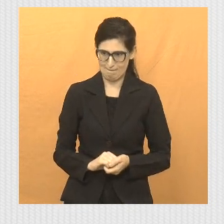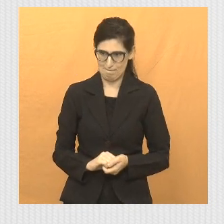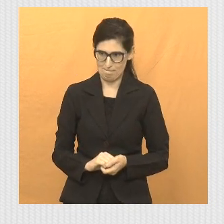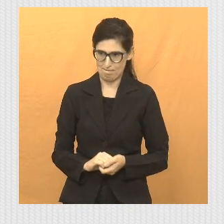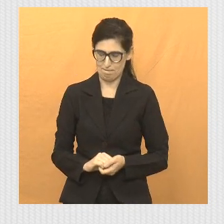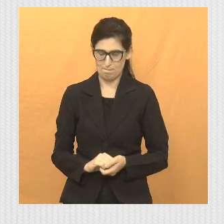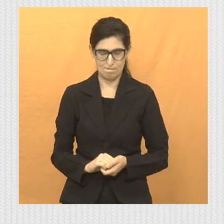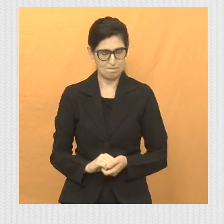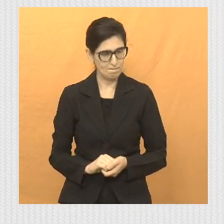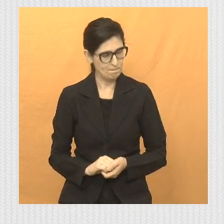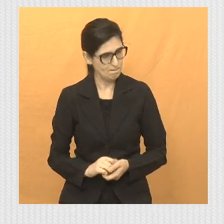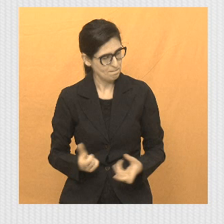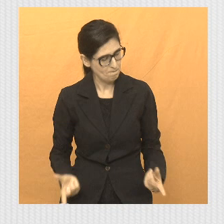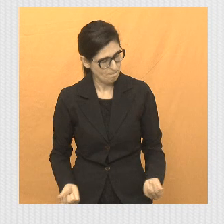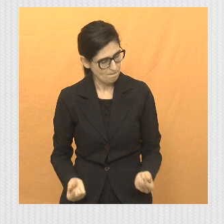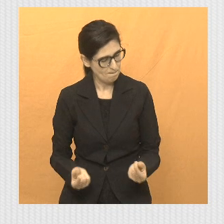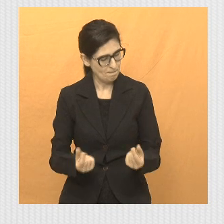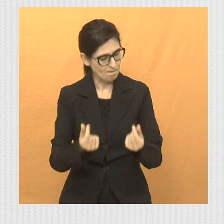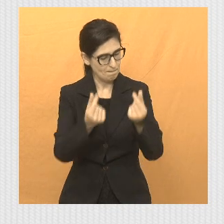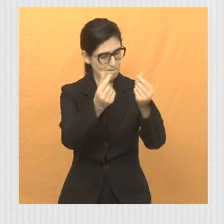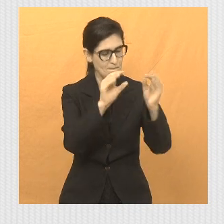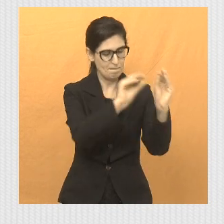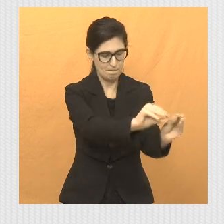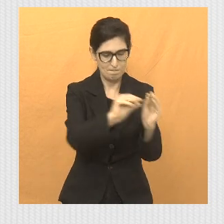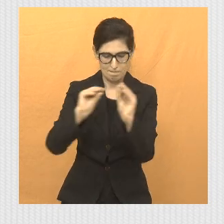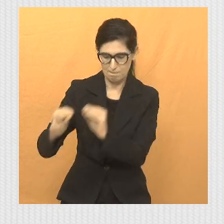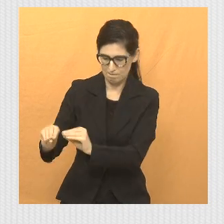relação aos recursos transferidos